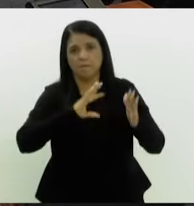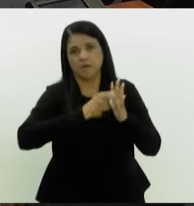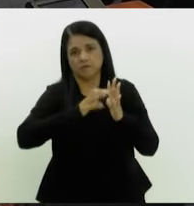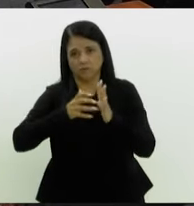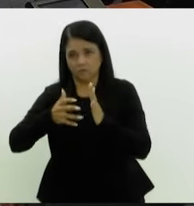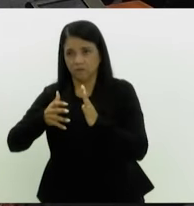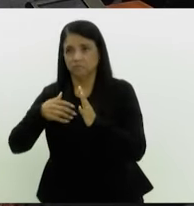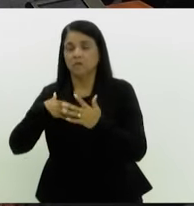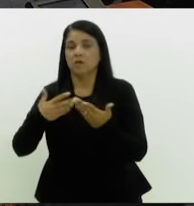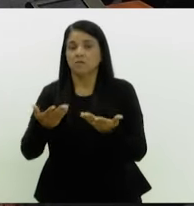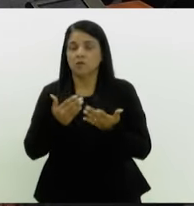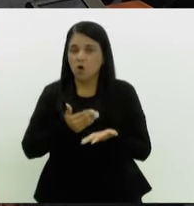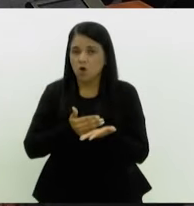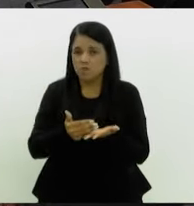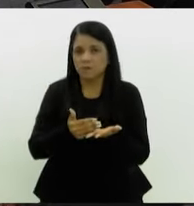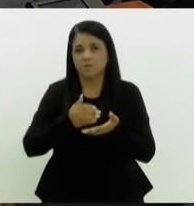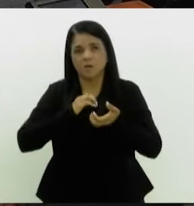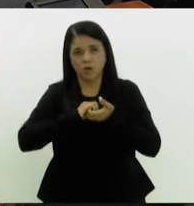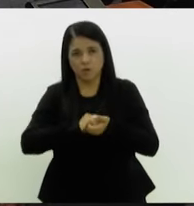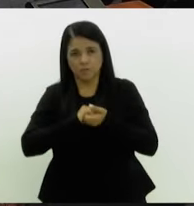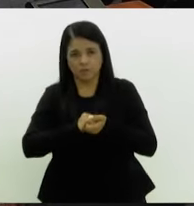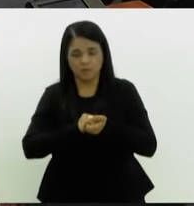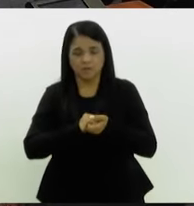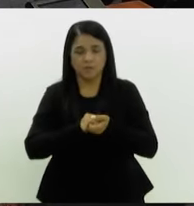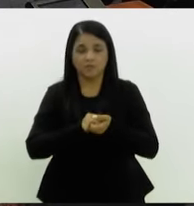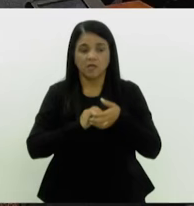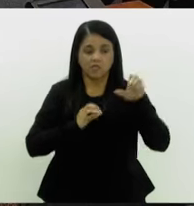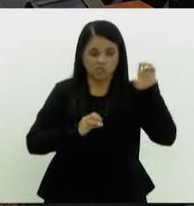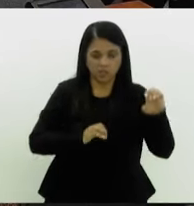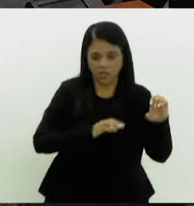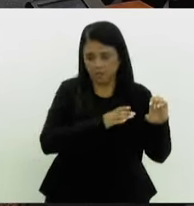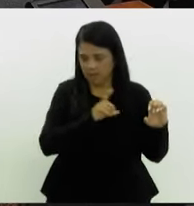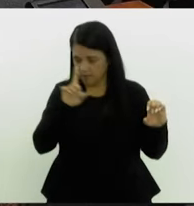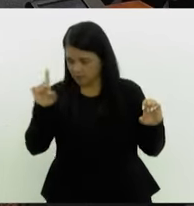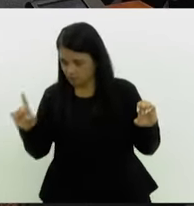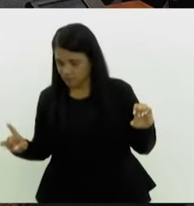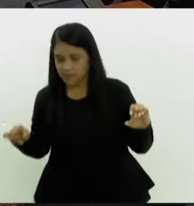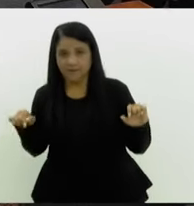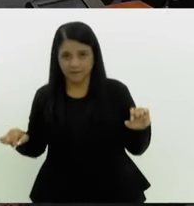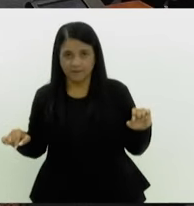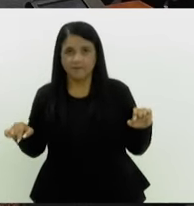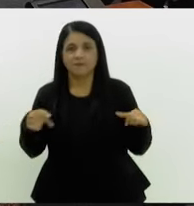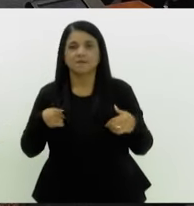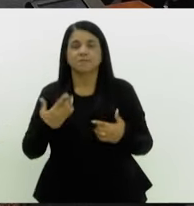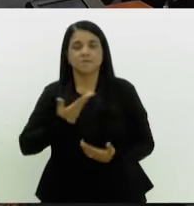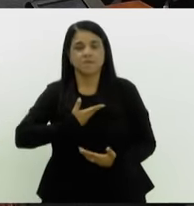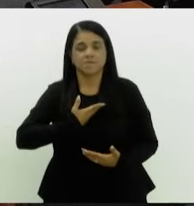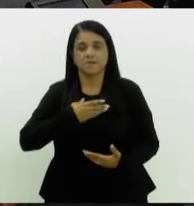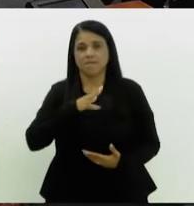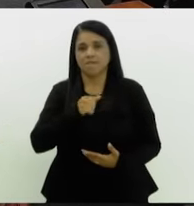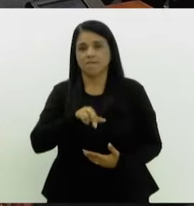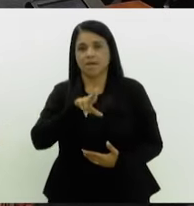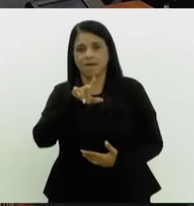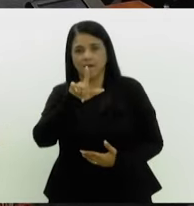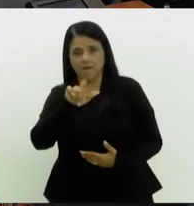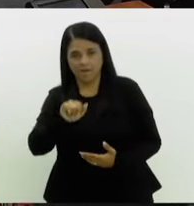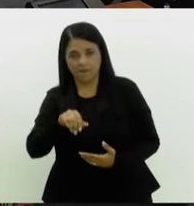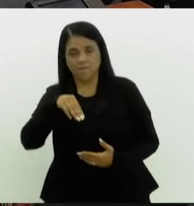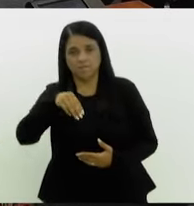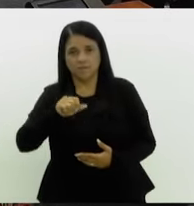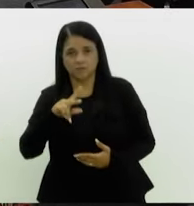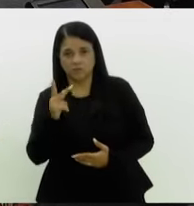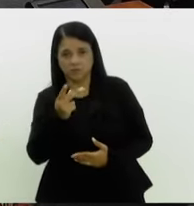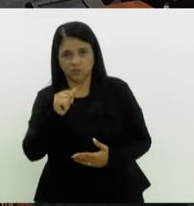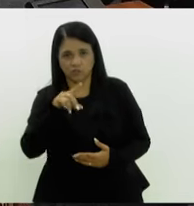você cumprimentar da esquerda paraa direita a Carla machada a minha amiga de mais de 20 anos ca Machado que já